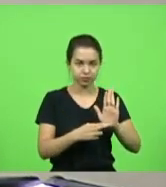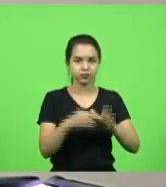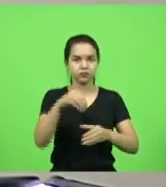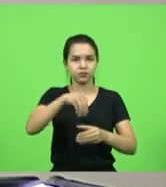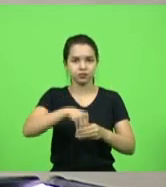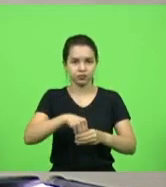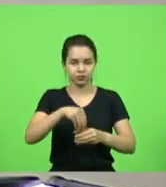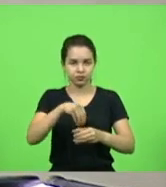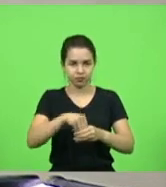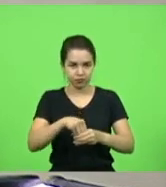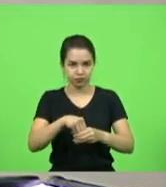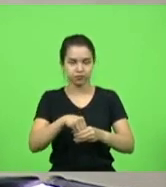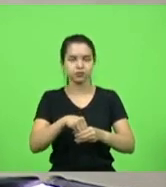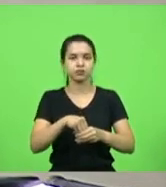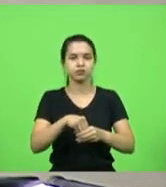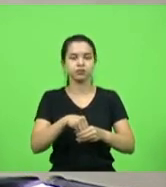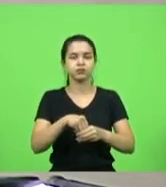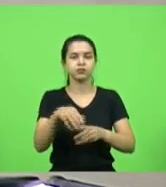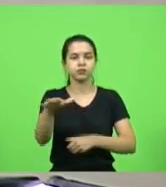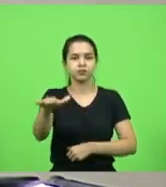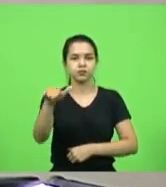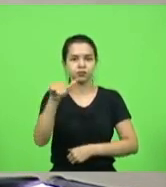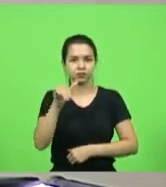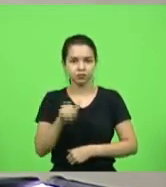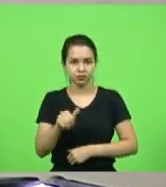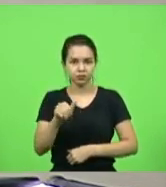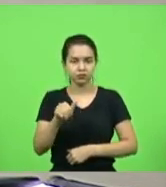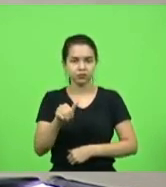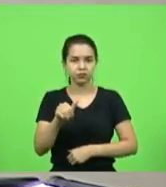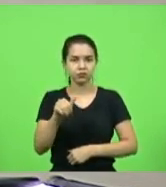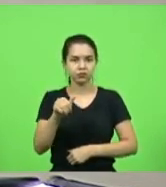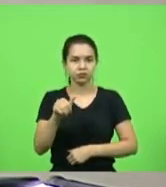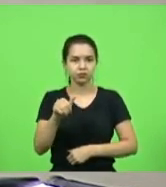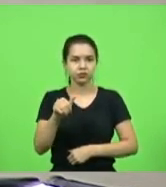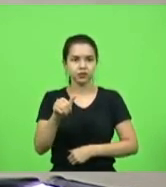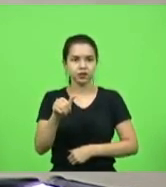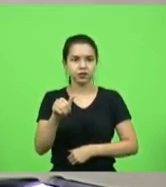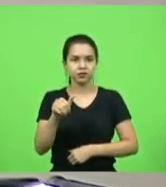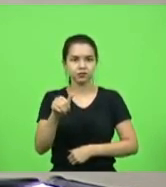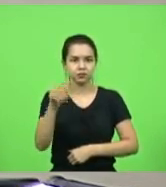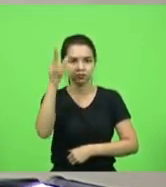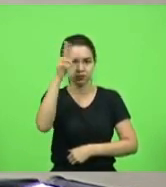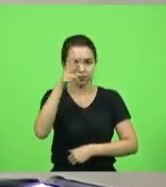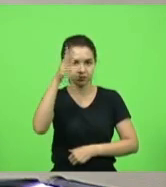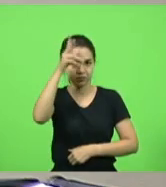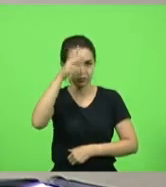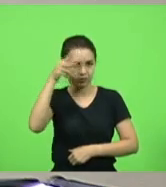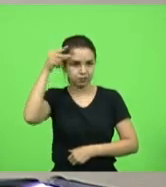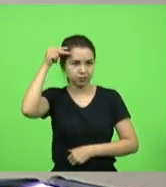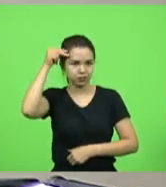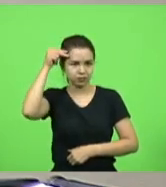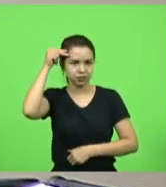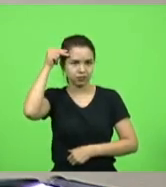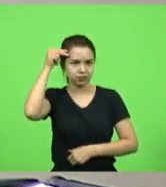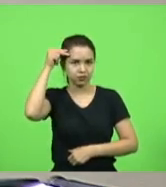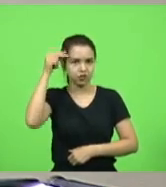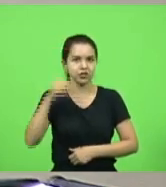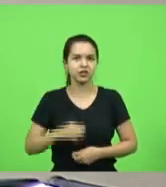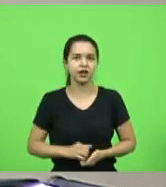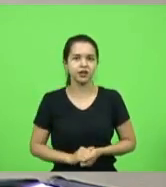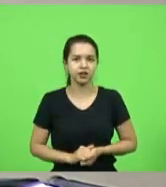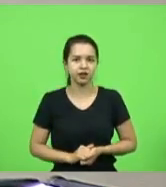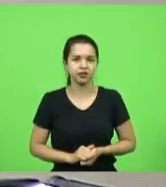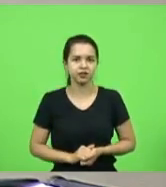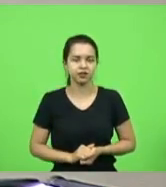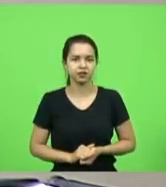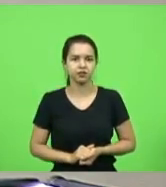atribuições, convoca a cidadã Dirce Aparecida Eiderscheid, primeira suplente da coligação